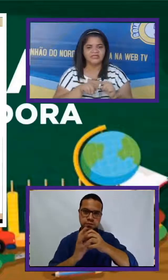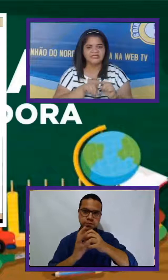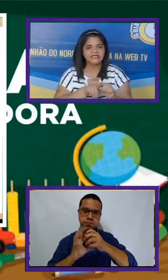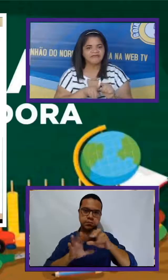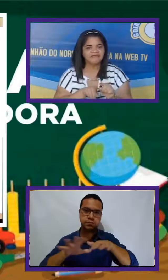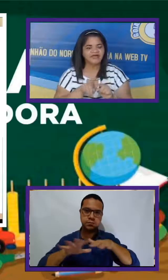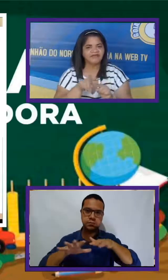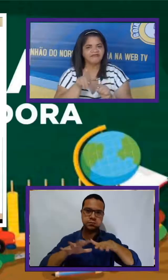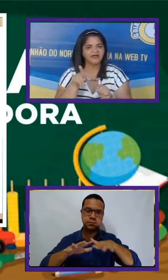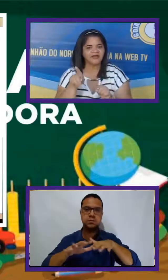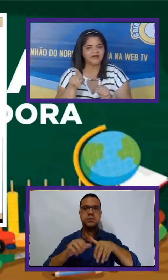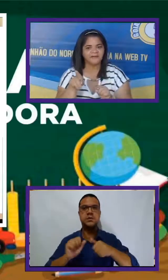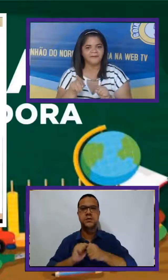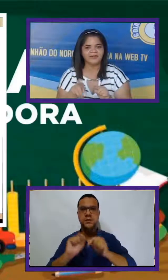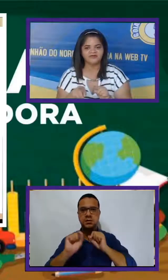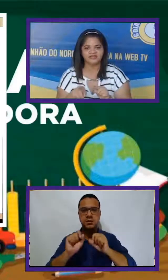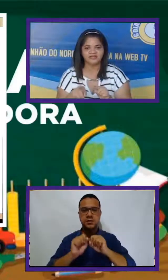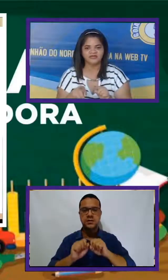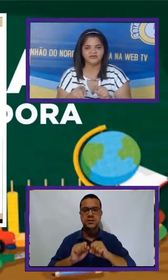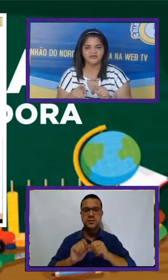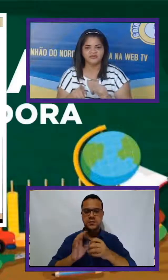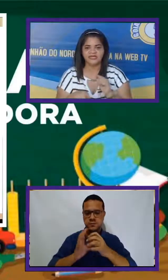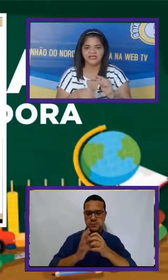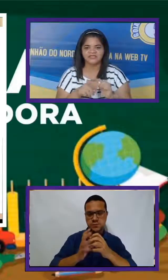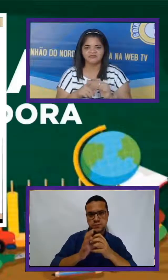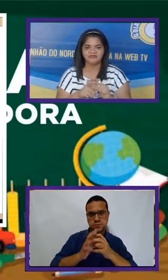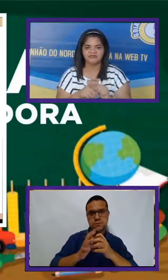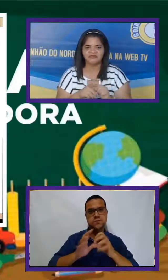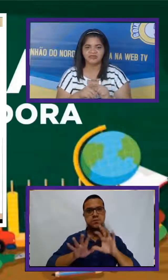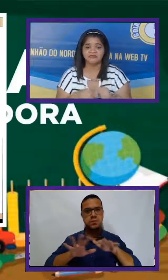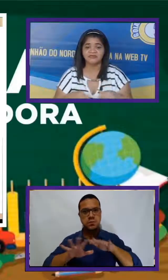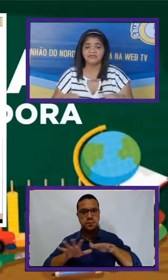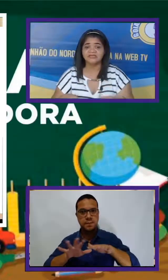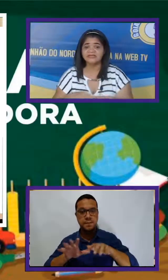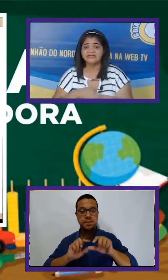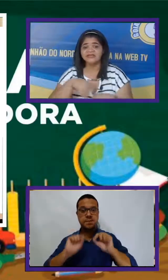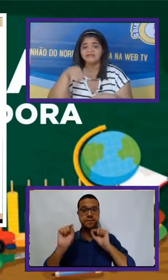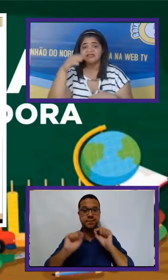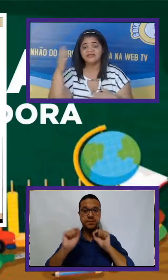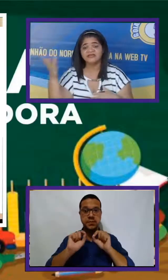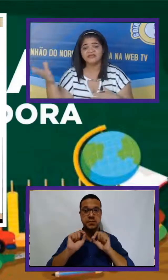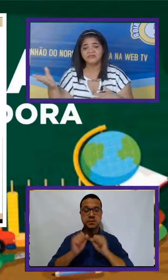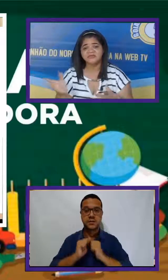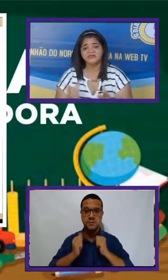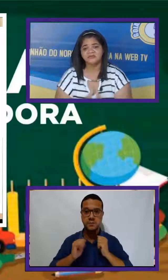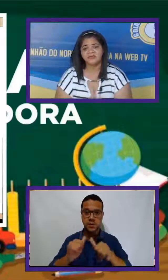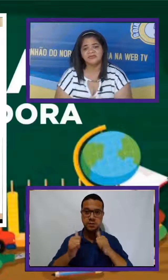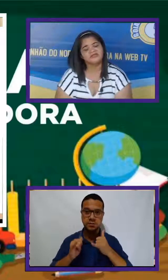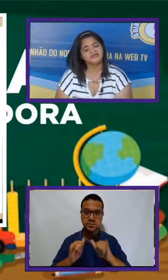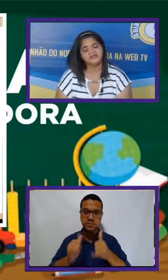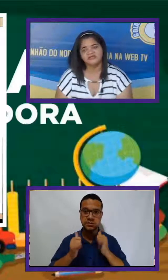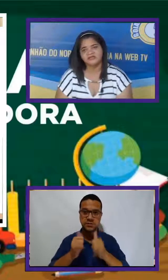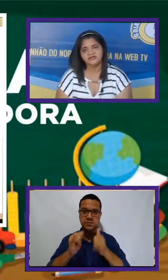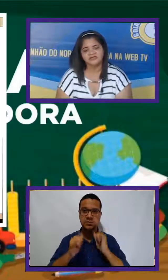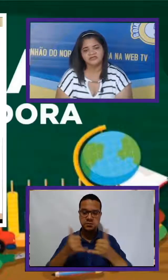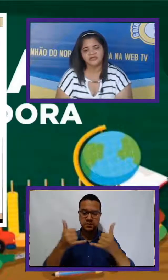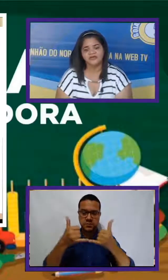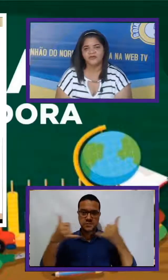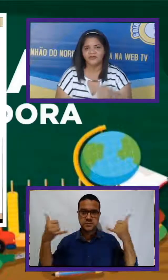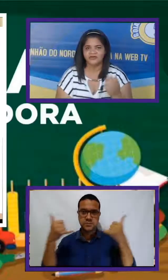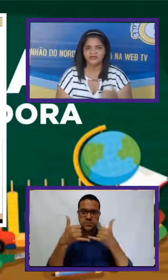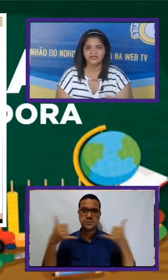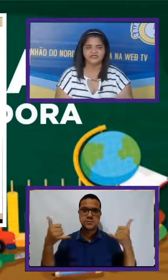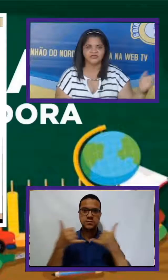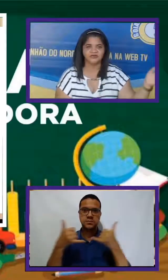turbina Que vai Levar Para o gerador Esse movimento E que vai ser Transmitido Por meio Das linhas De